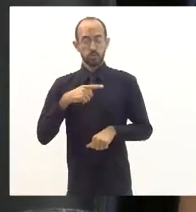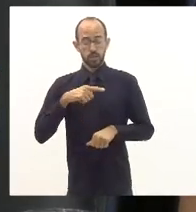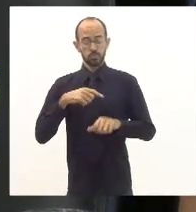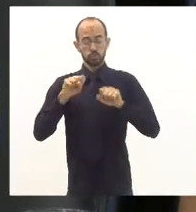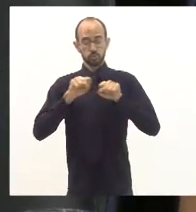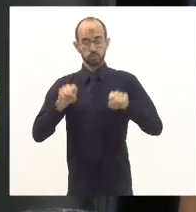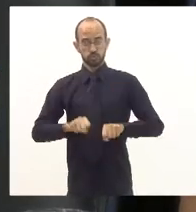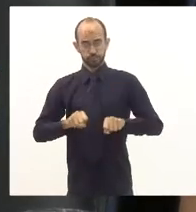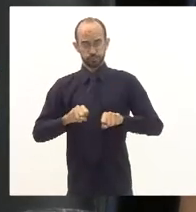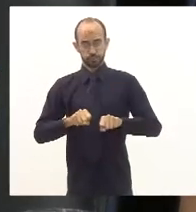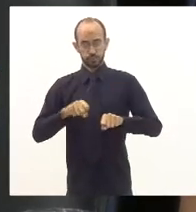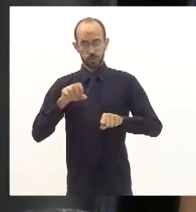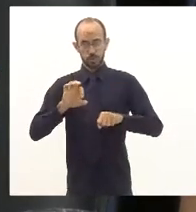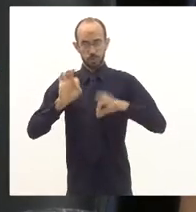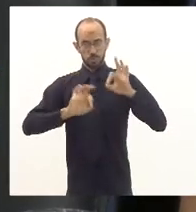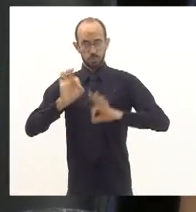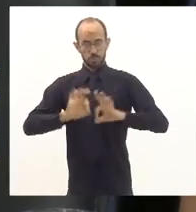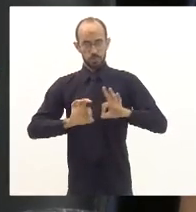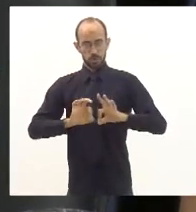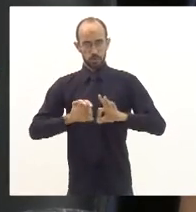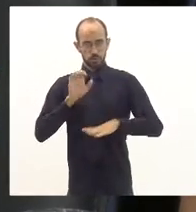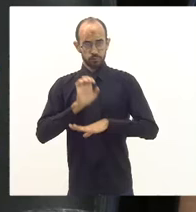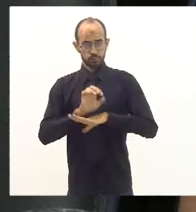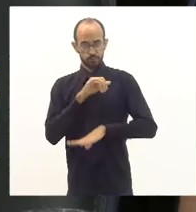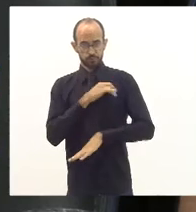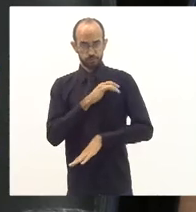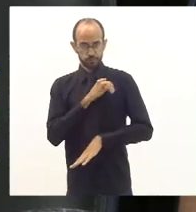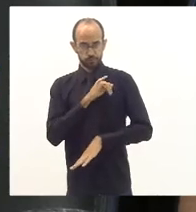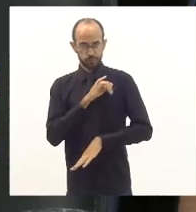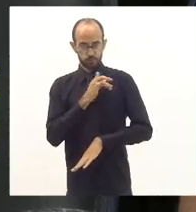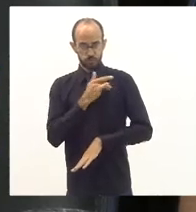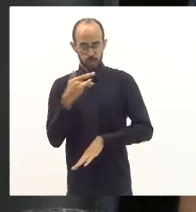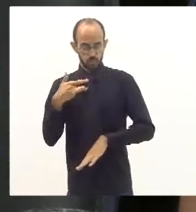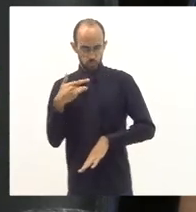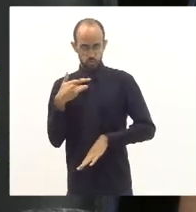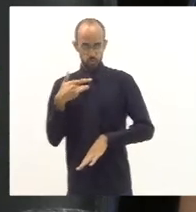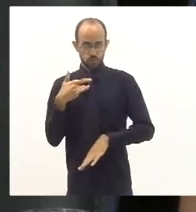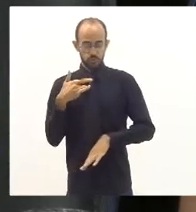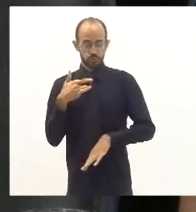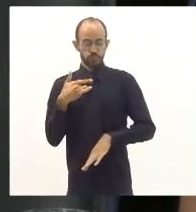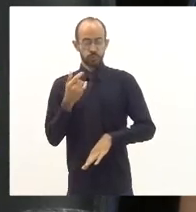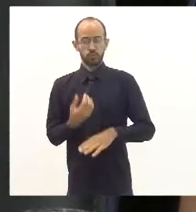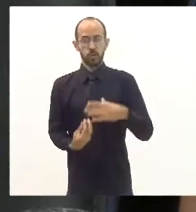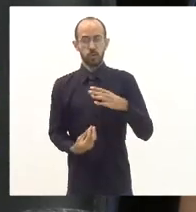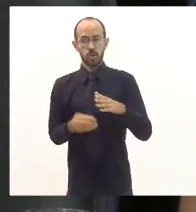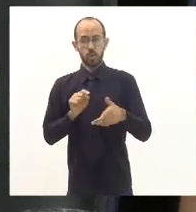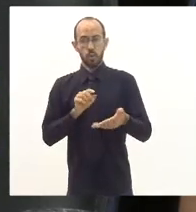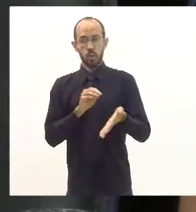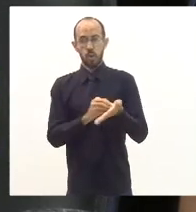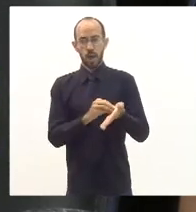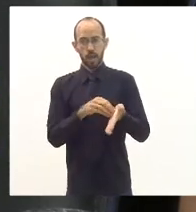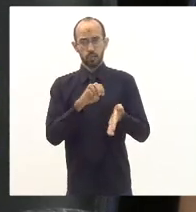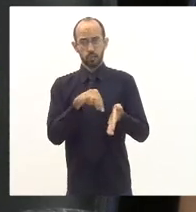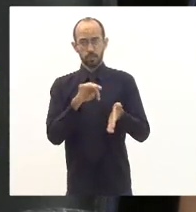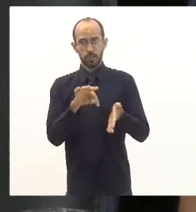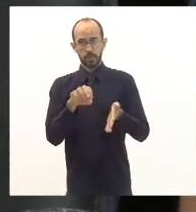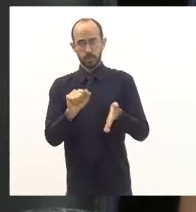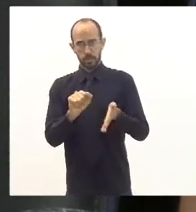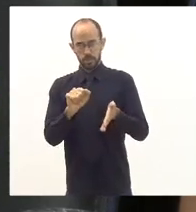chama Plano Estadual de Saúde, onde foi inserido entre as nossas metas a construção do Plano